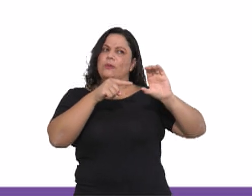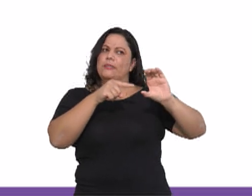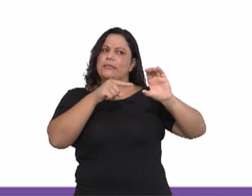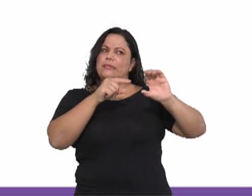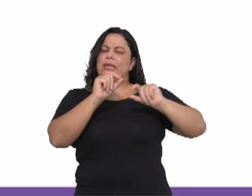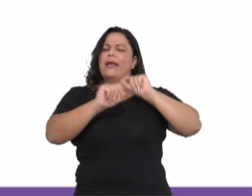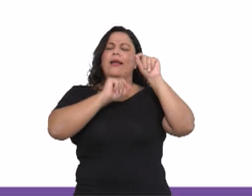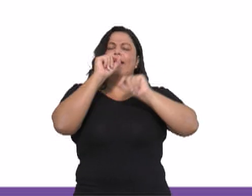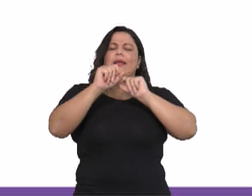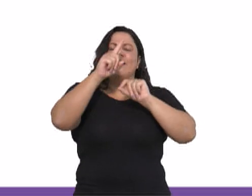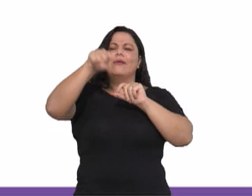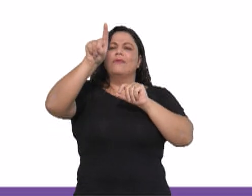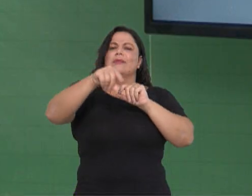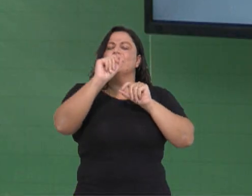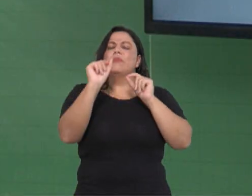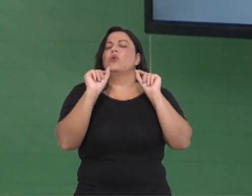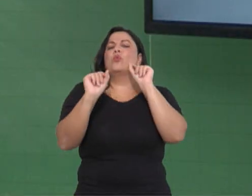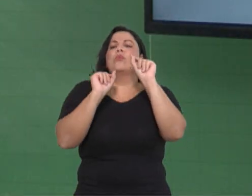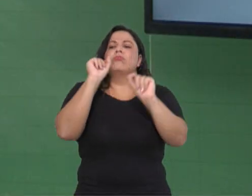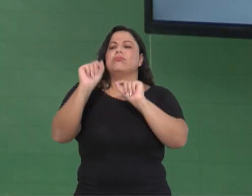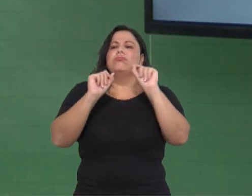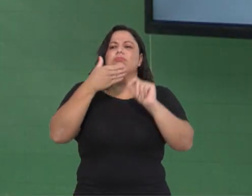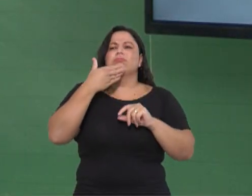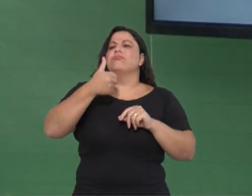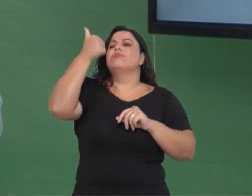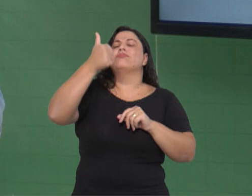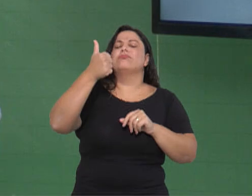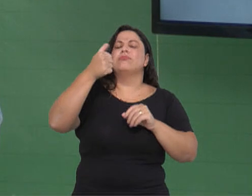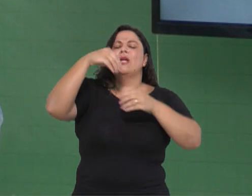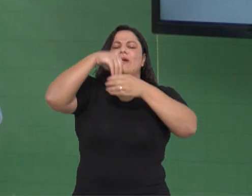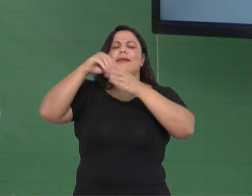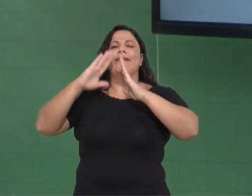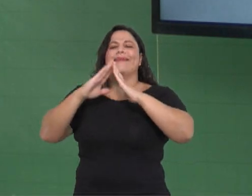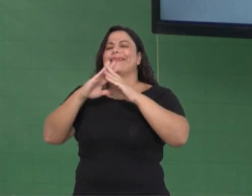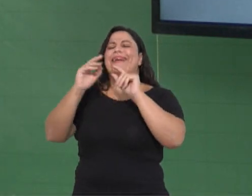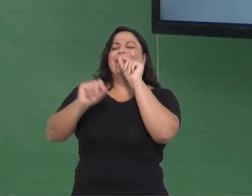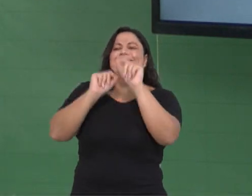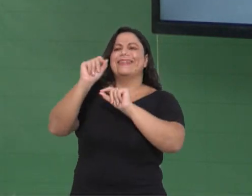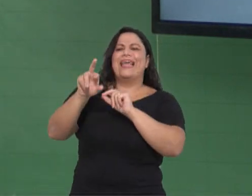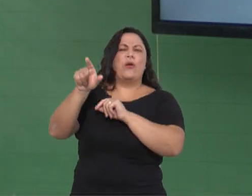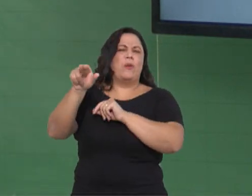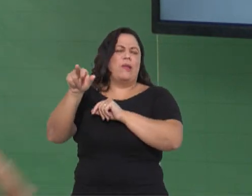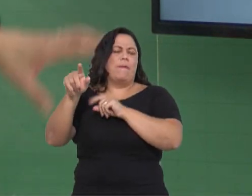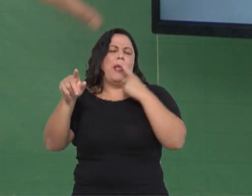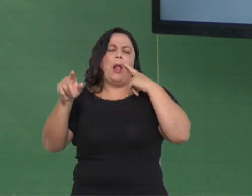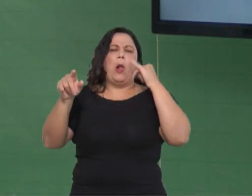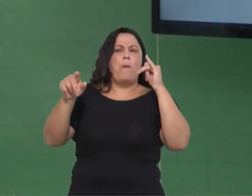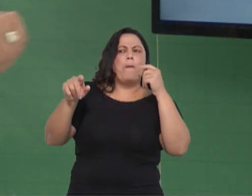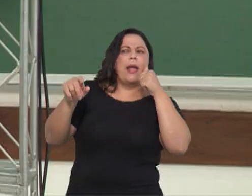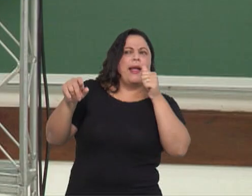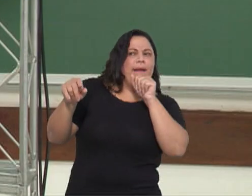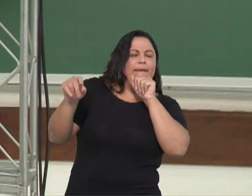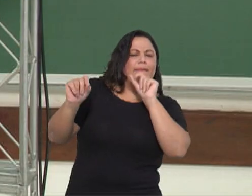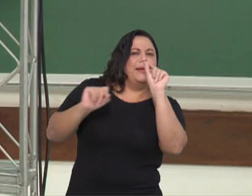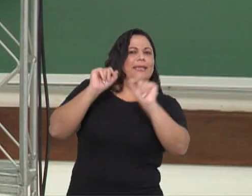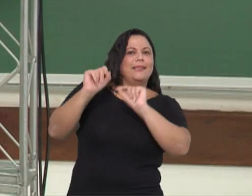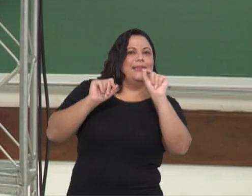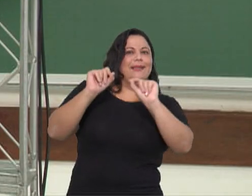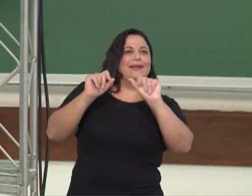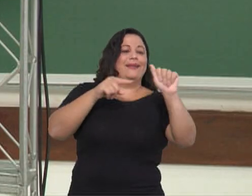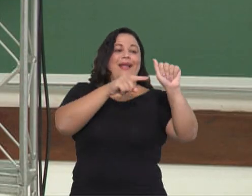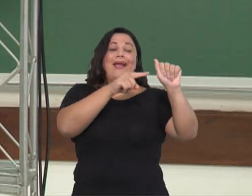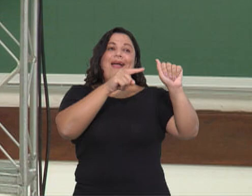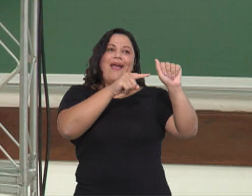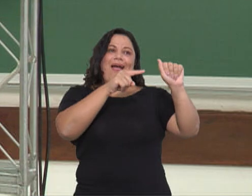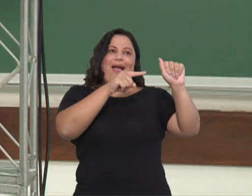e cristãos. Quem você marcou? Quem está indo melhor aí na sua casa? Acertou tudo? É o irmão, é o pai, é a mãe? Vamos lá. Letra A,